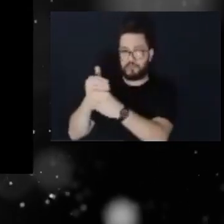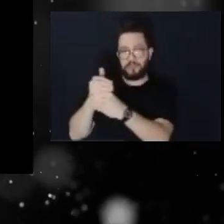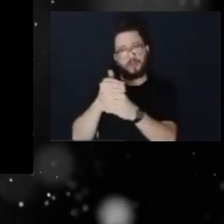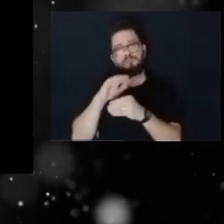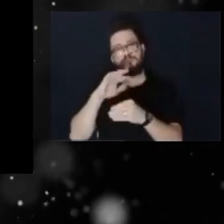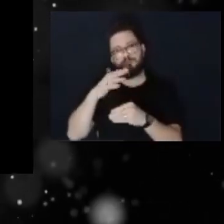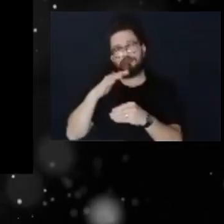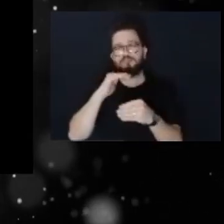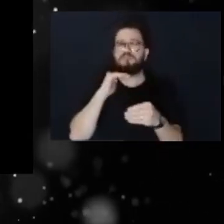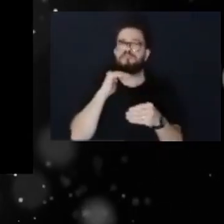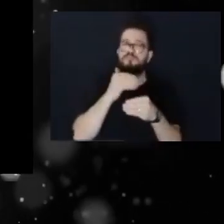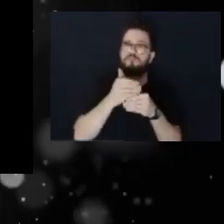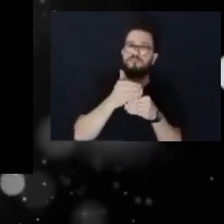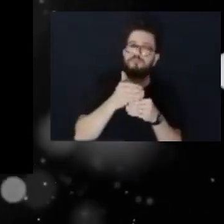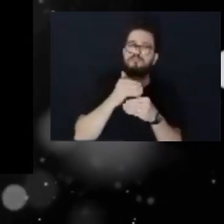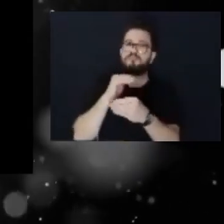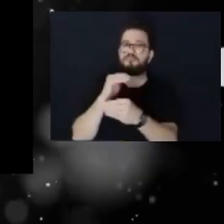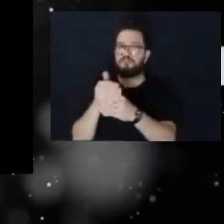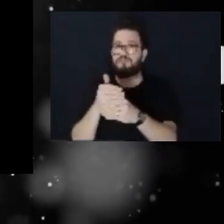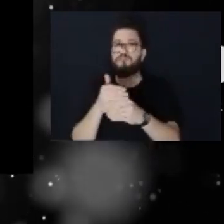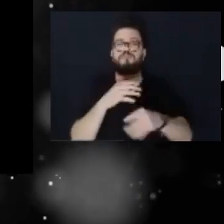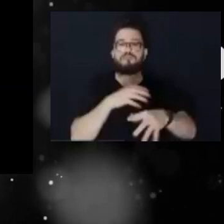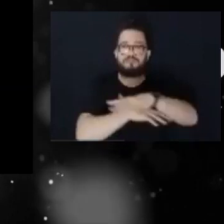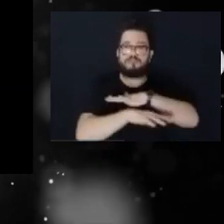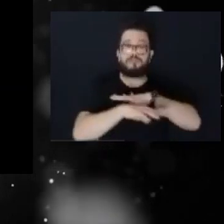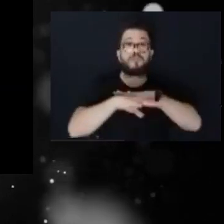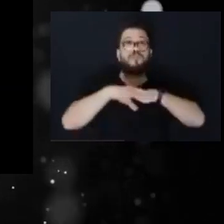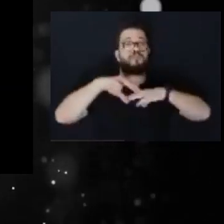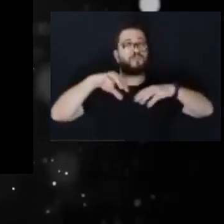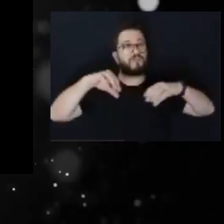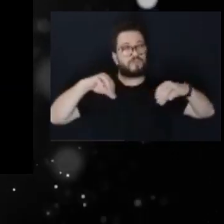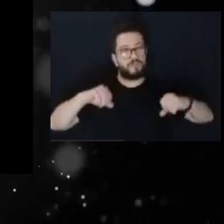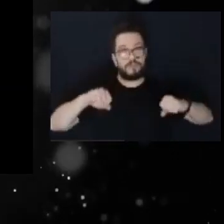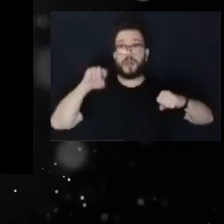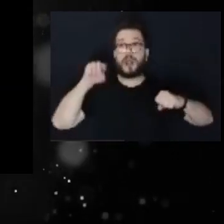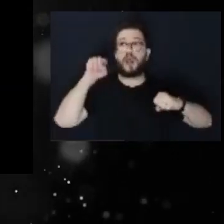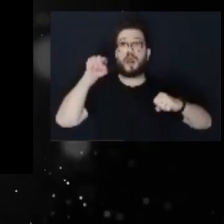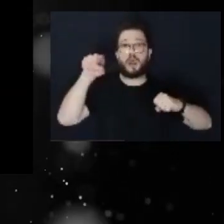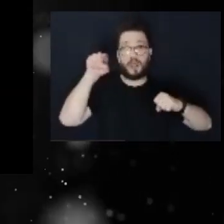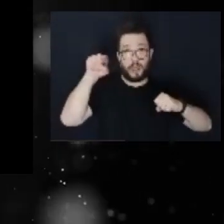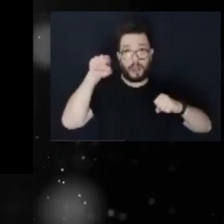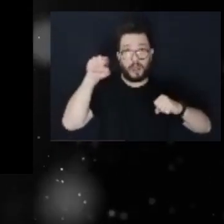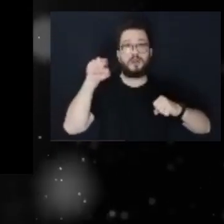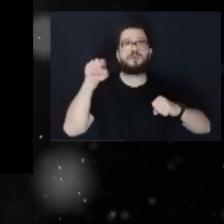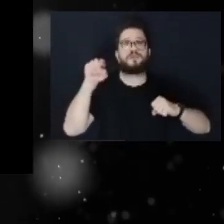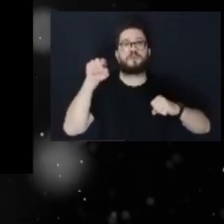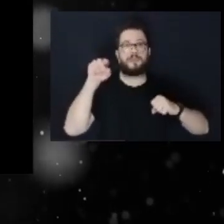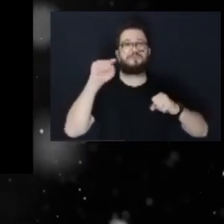Entretanto, uma reavaliação do caso através de uma segunda nota mostra que